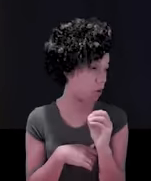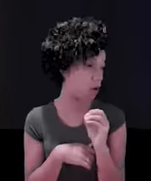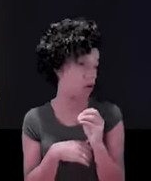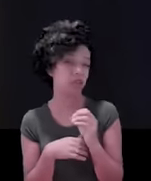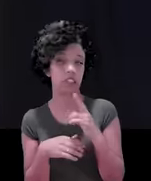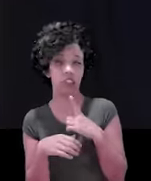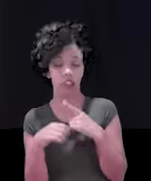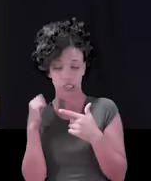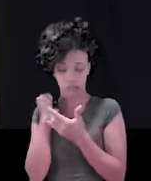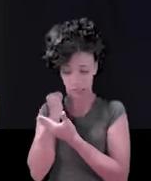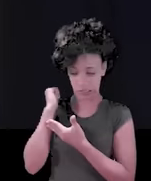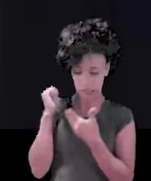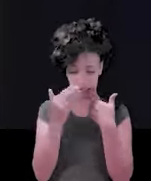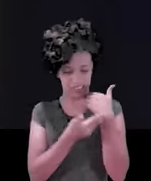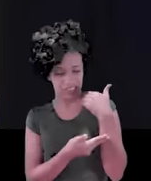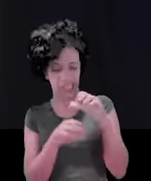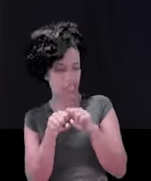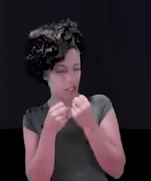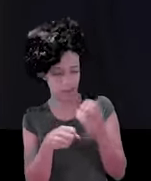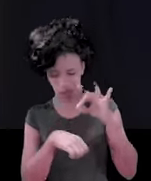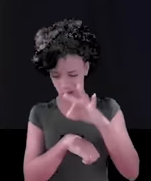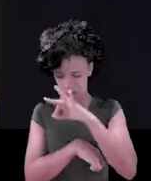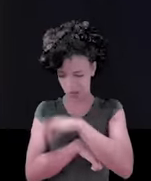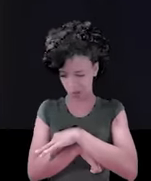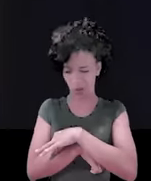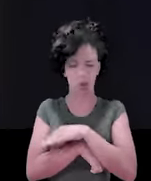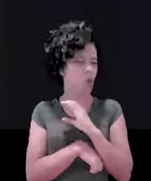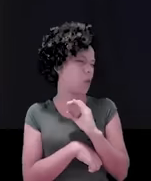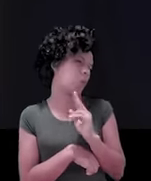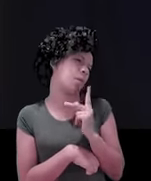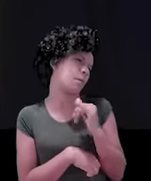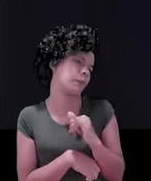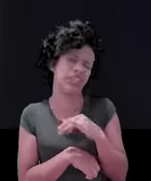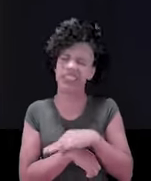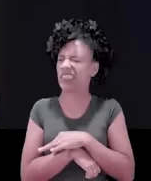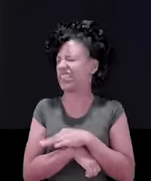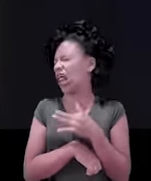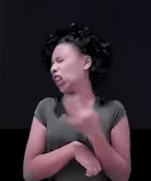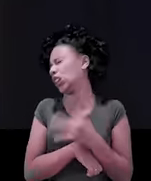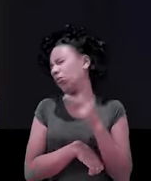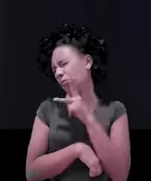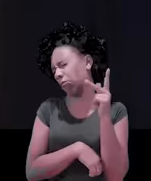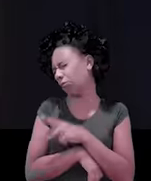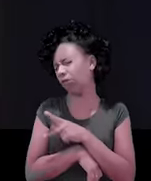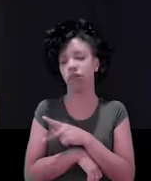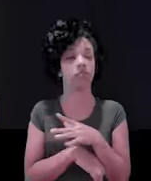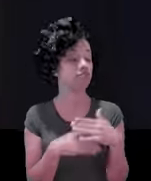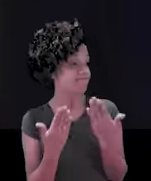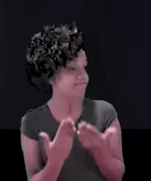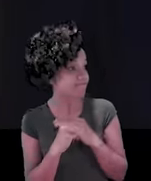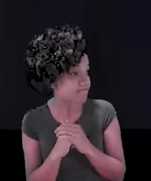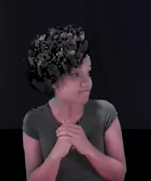esse próximo dizem os espinhos aí eles quebravam com alguém certo meu PIN me ferrando com ferramenta cumprindo essa e